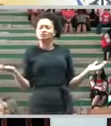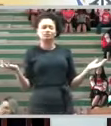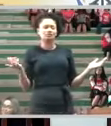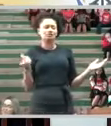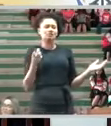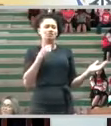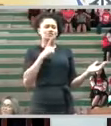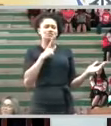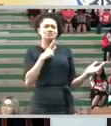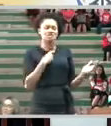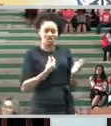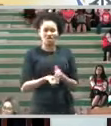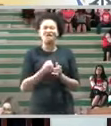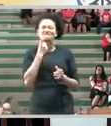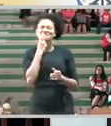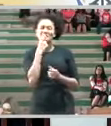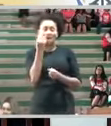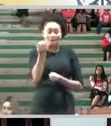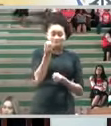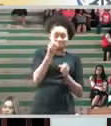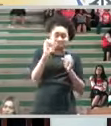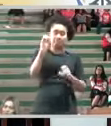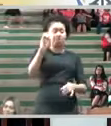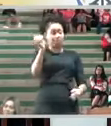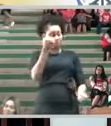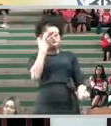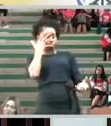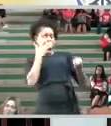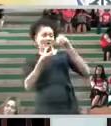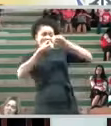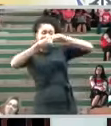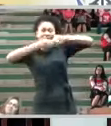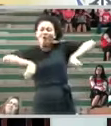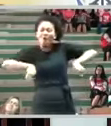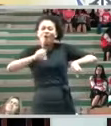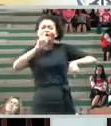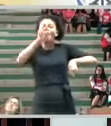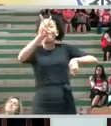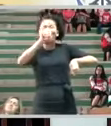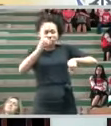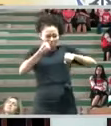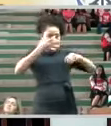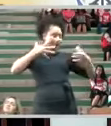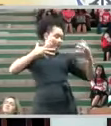Tinha tomate podre. Tinha ovo podre na roupa.